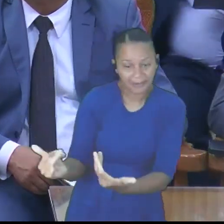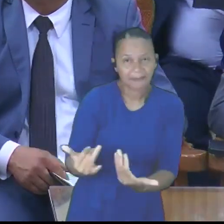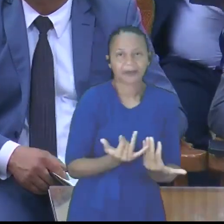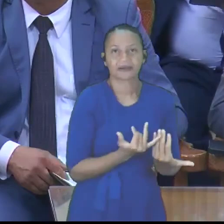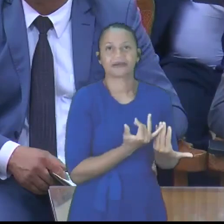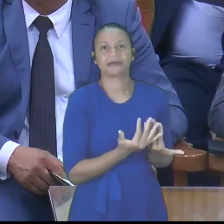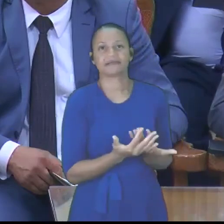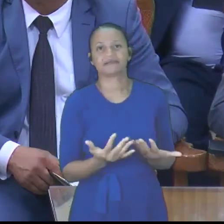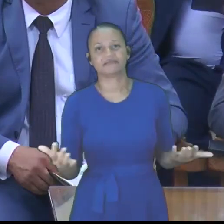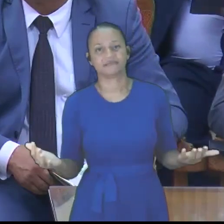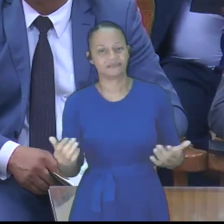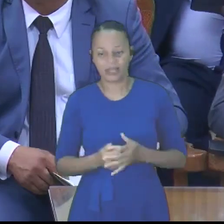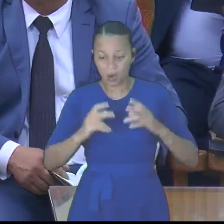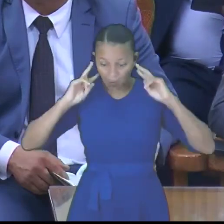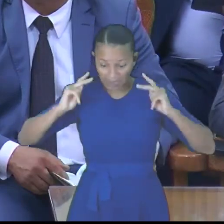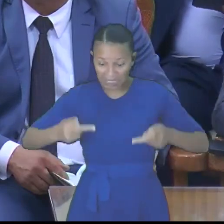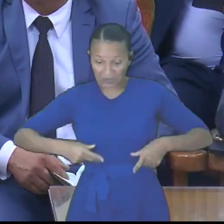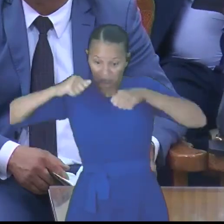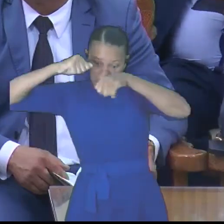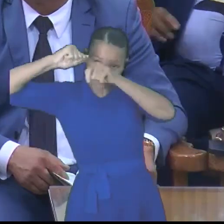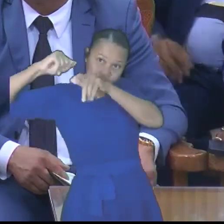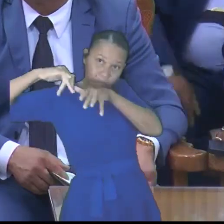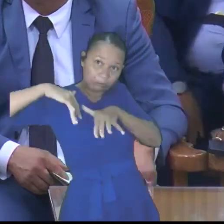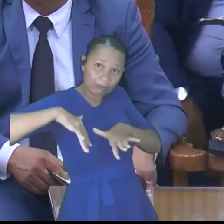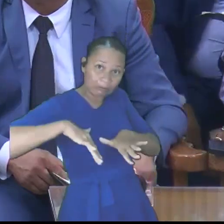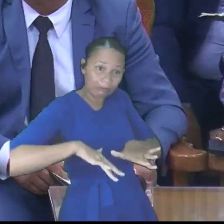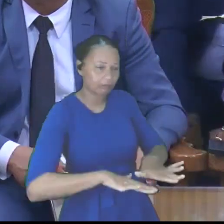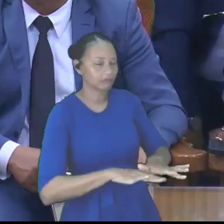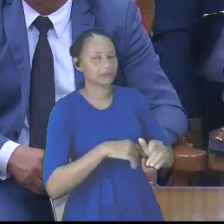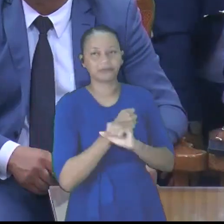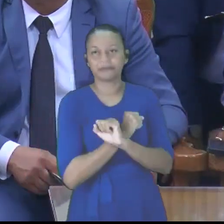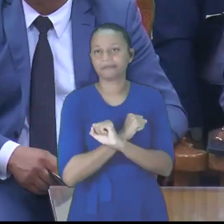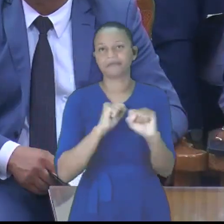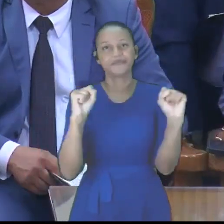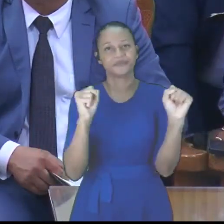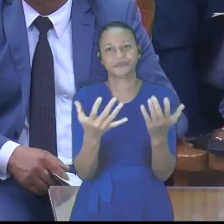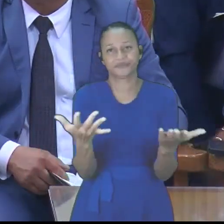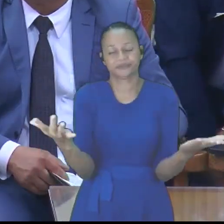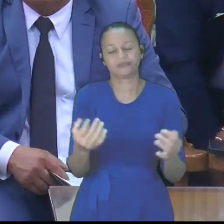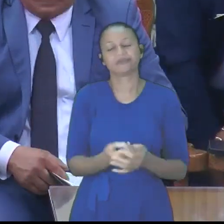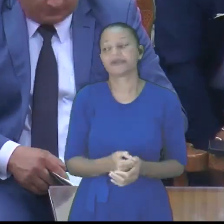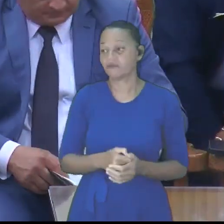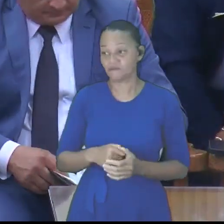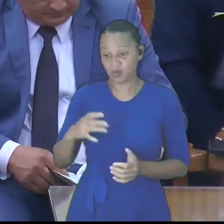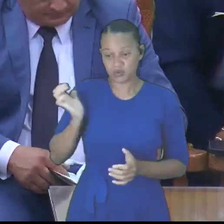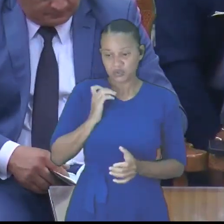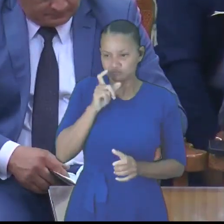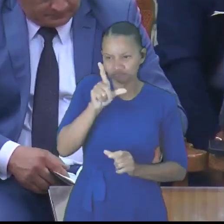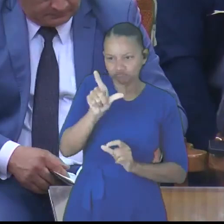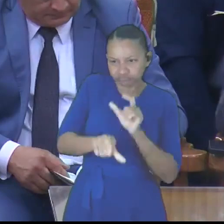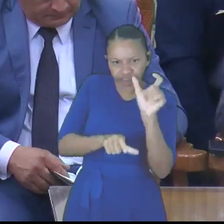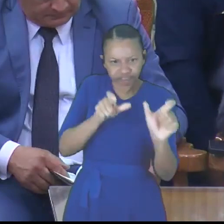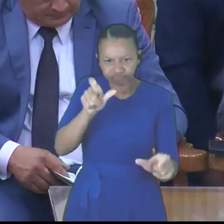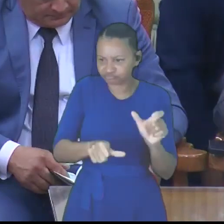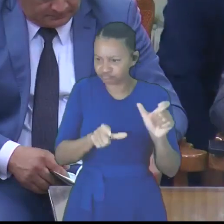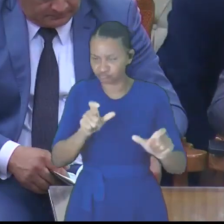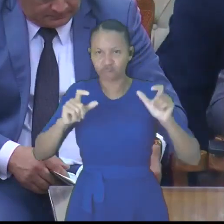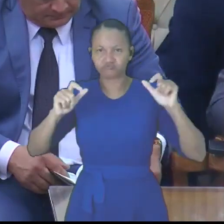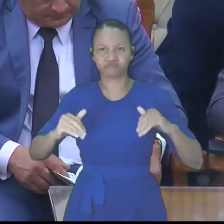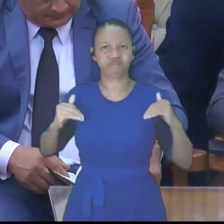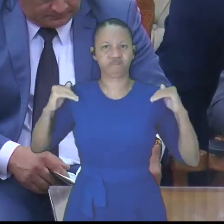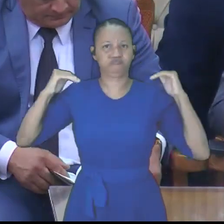Não tem buraco que caiba a humanidade inteira. Não tem bunker que caiba. Então vai os ricos, os tribunos, os